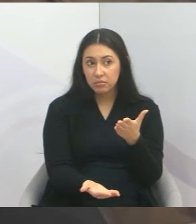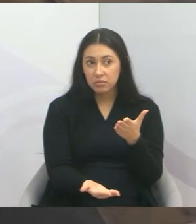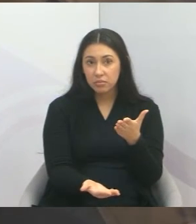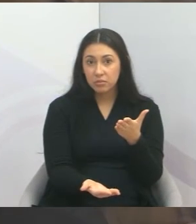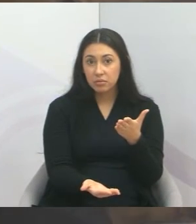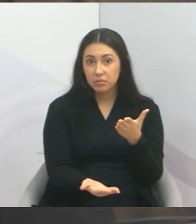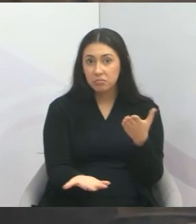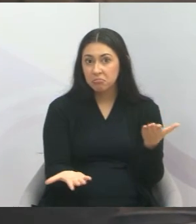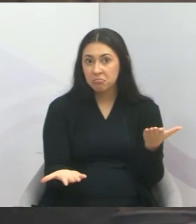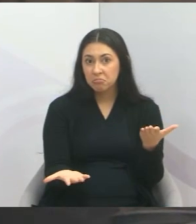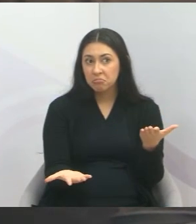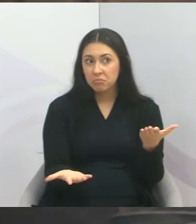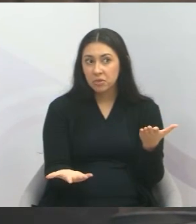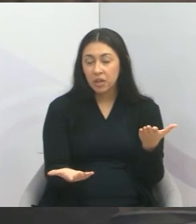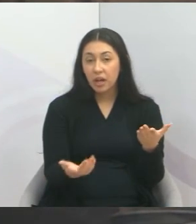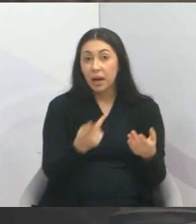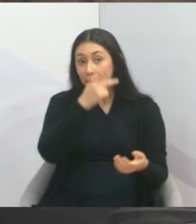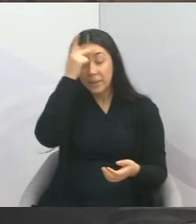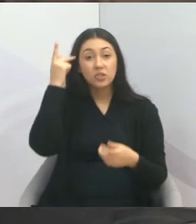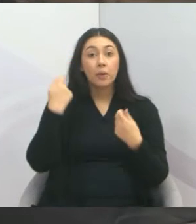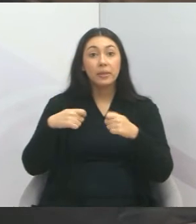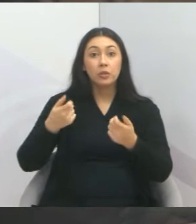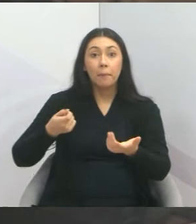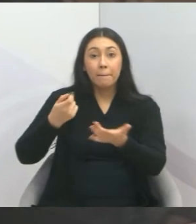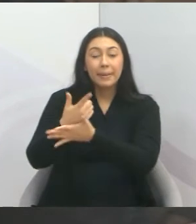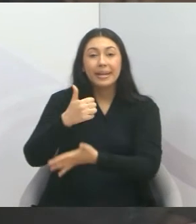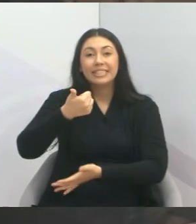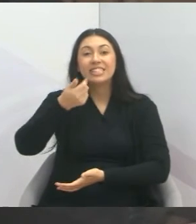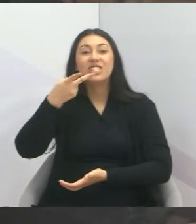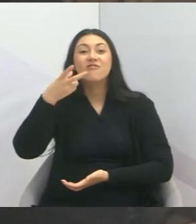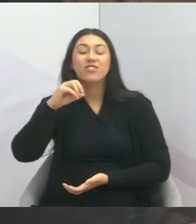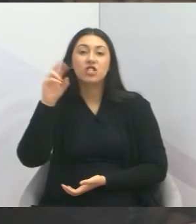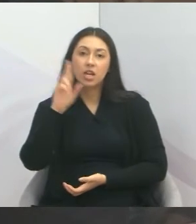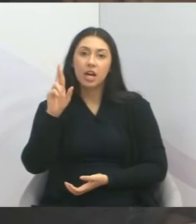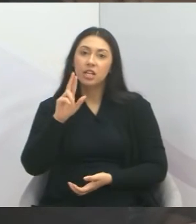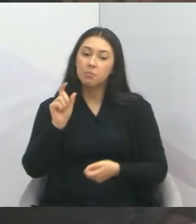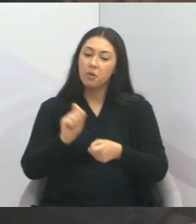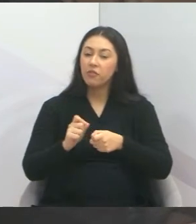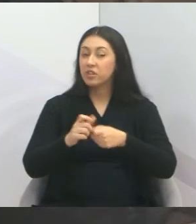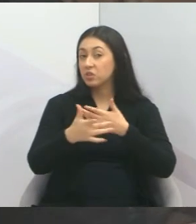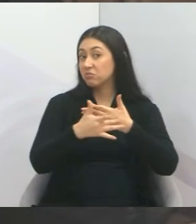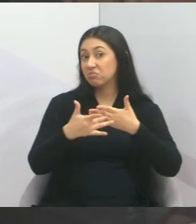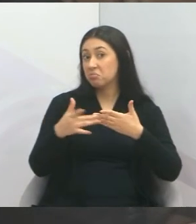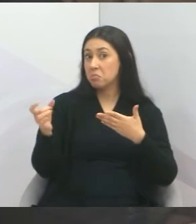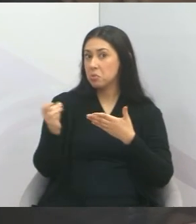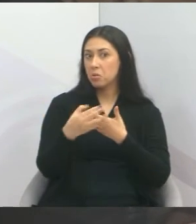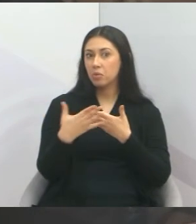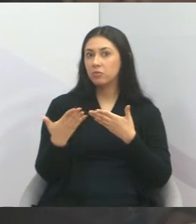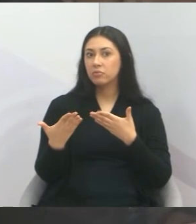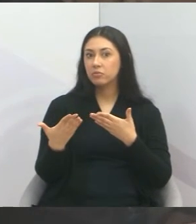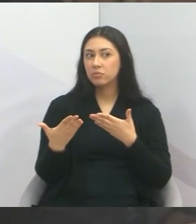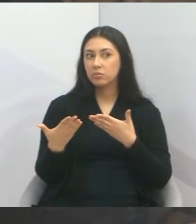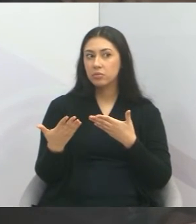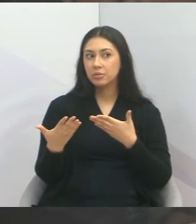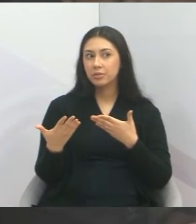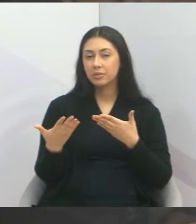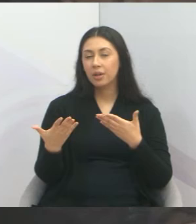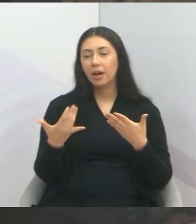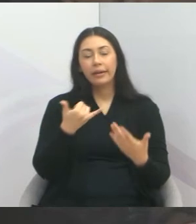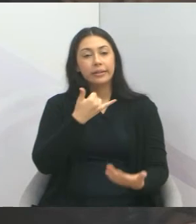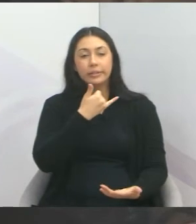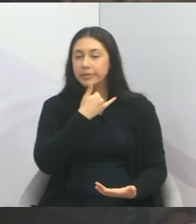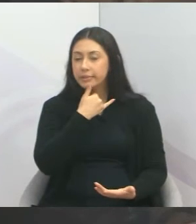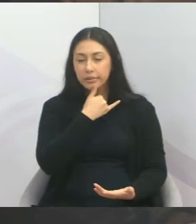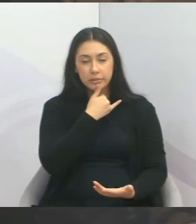genro dela cara teve que ir na farmácia pagar 120 contos para fazer o teste e é